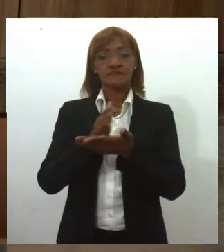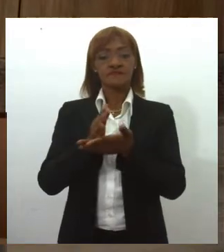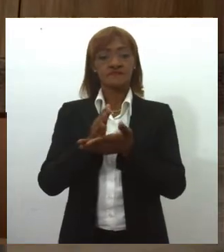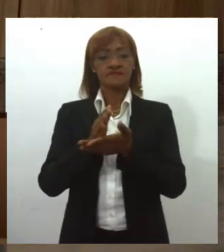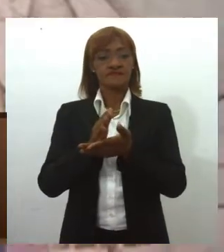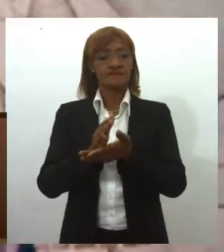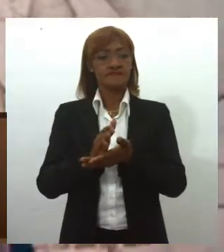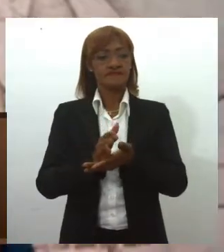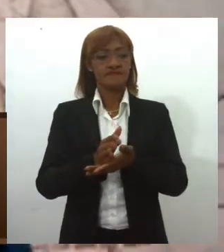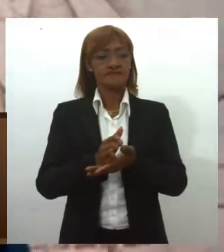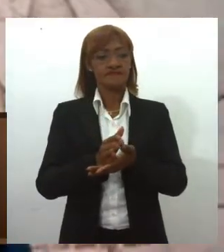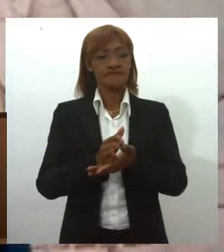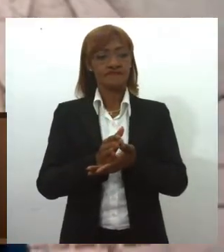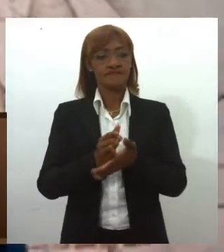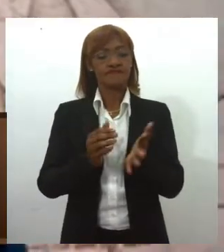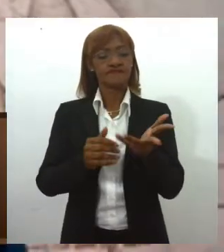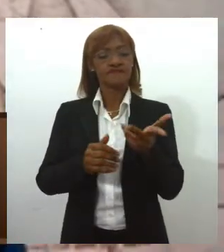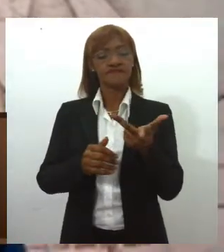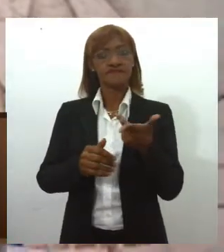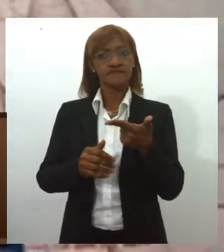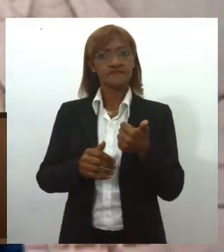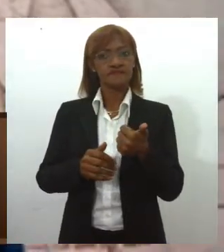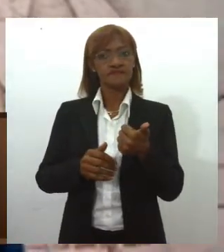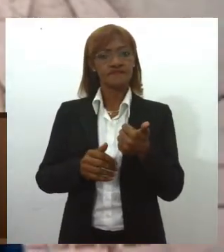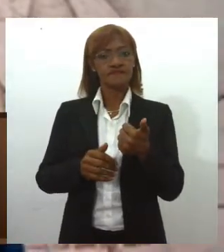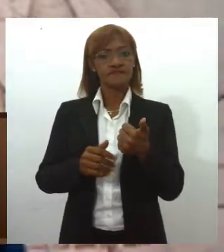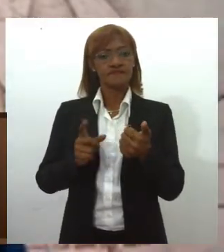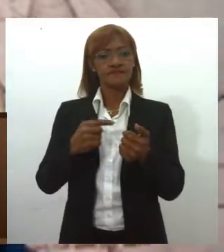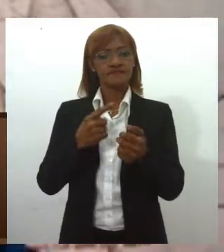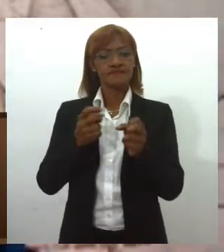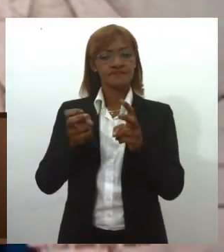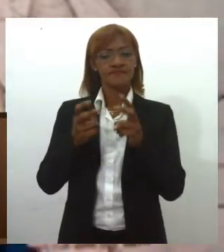algumas maneiras a gente definir uma doença como avançada.